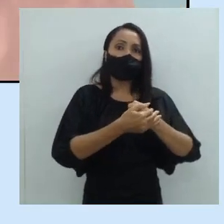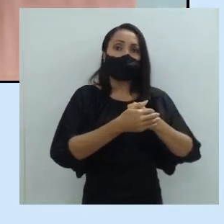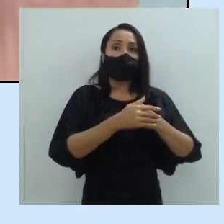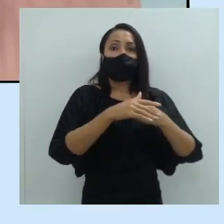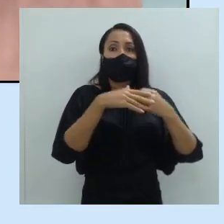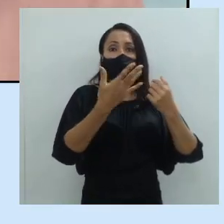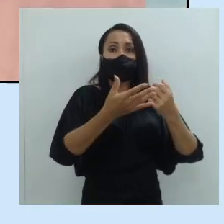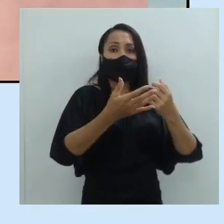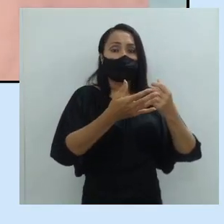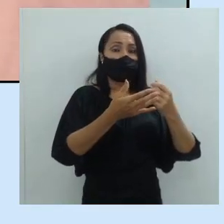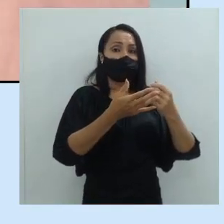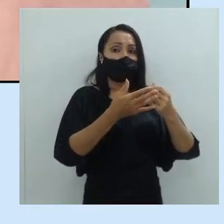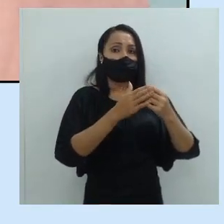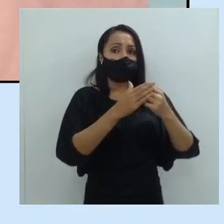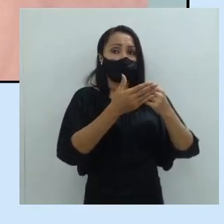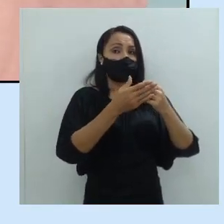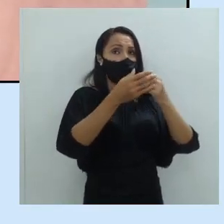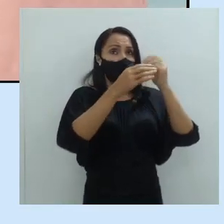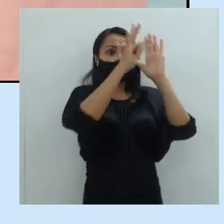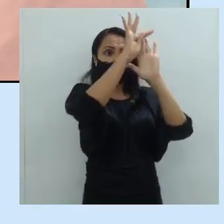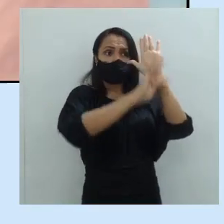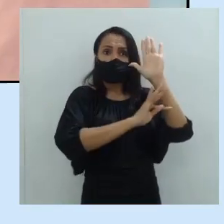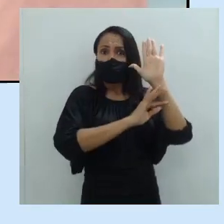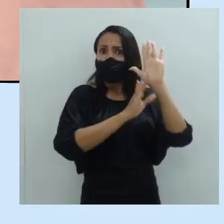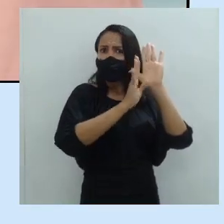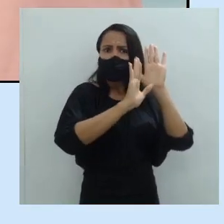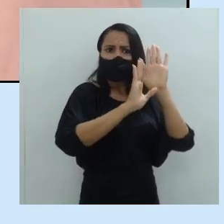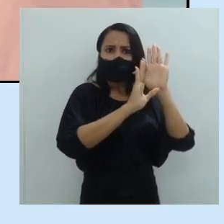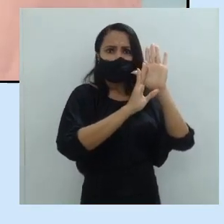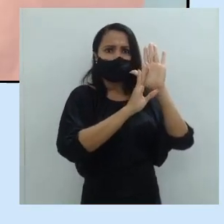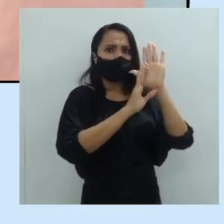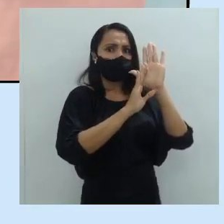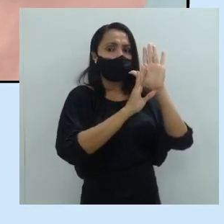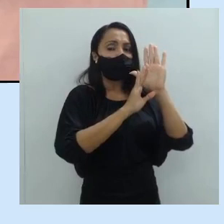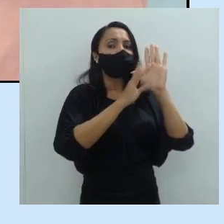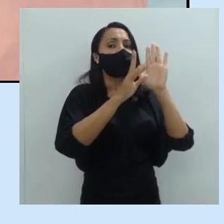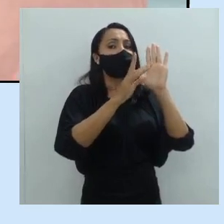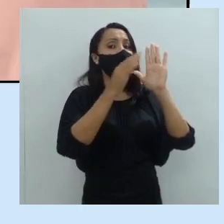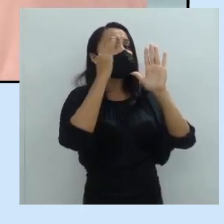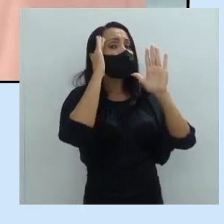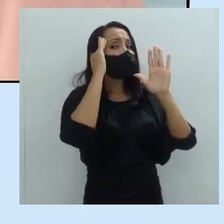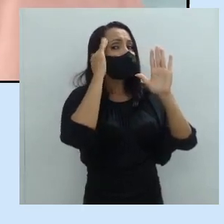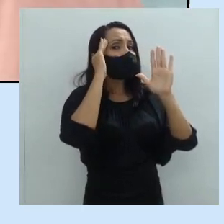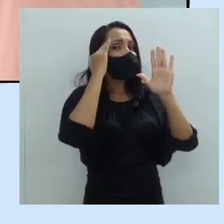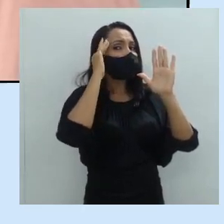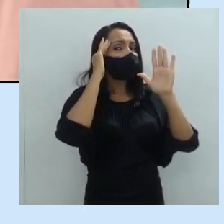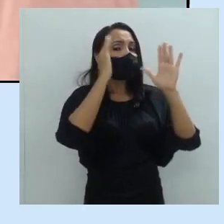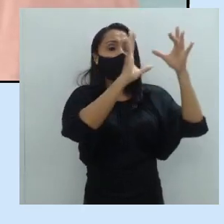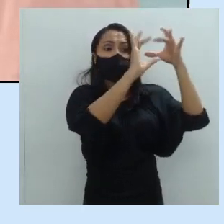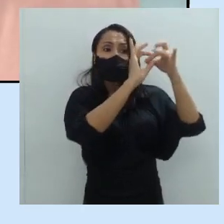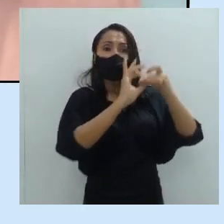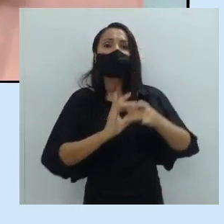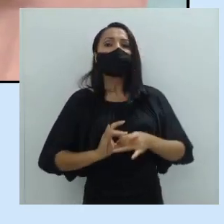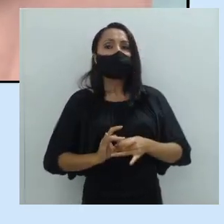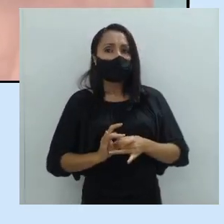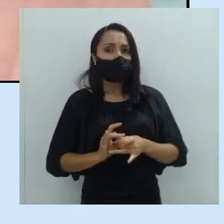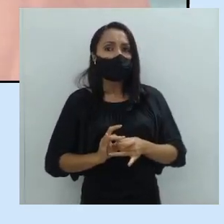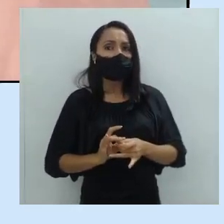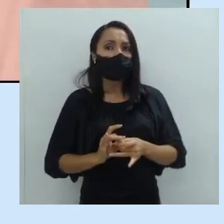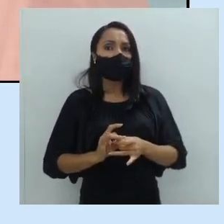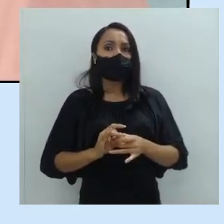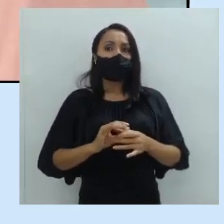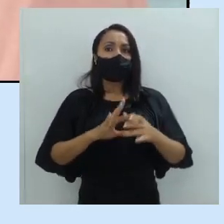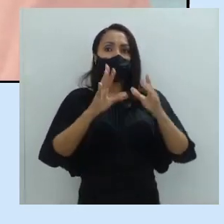não está diretamente no texto. Você vai o quê? Você vai entender pelo contexto, é aquilo que